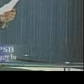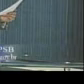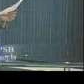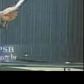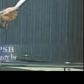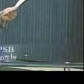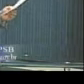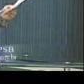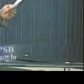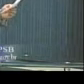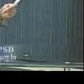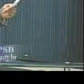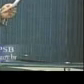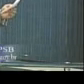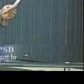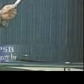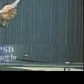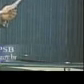ou seja